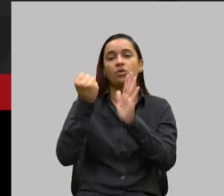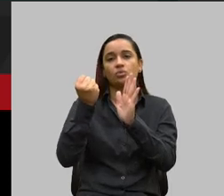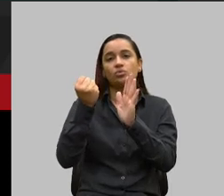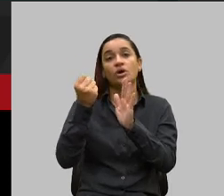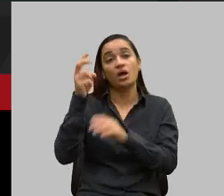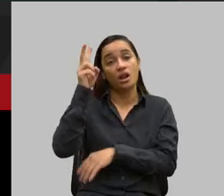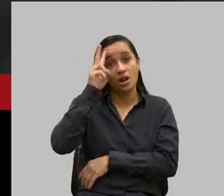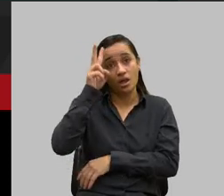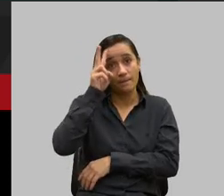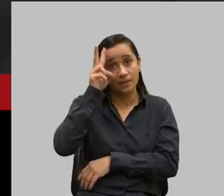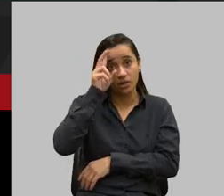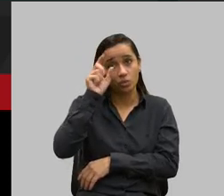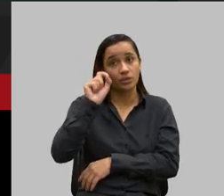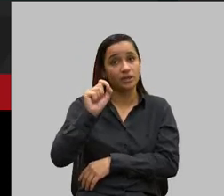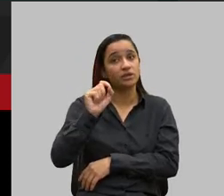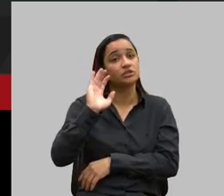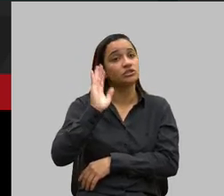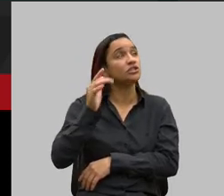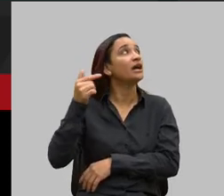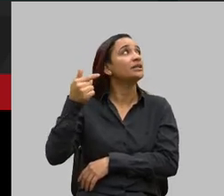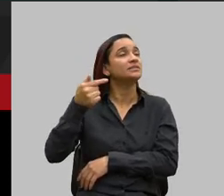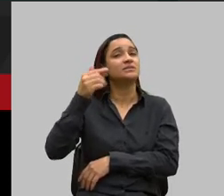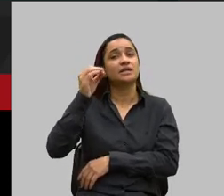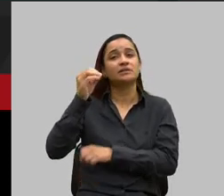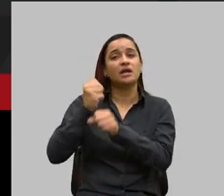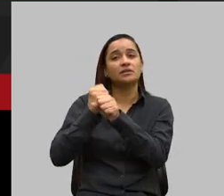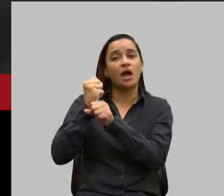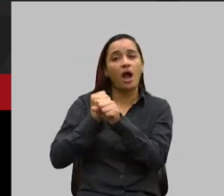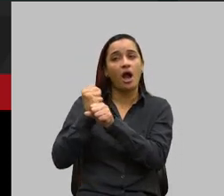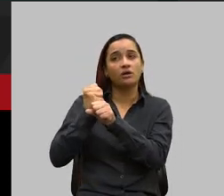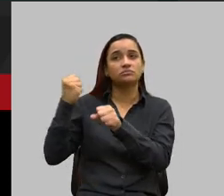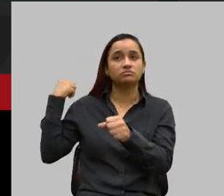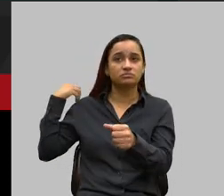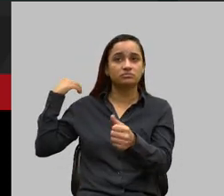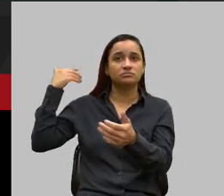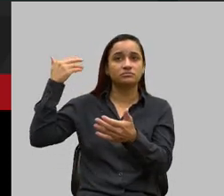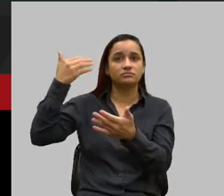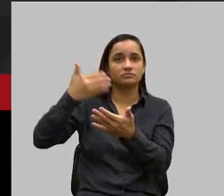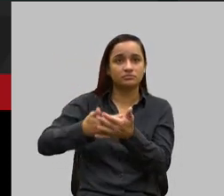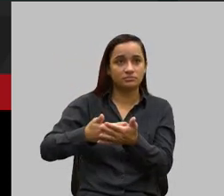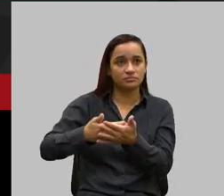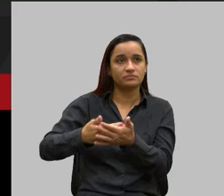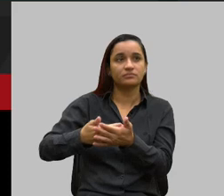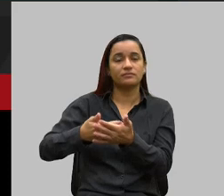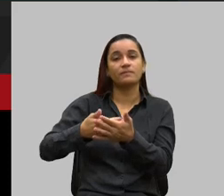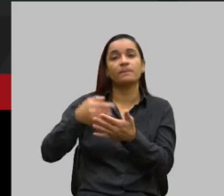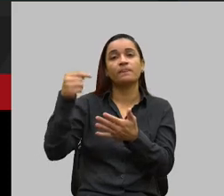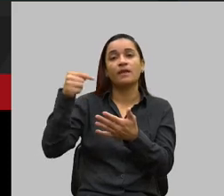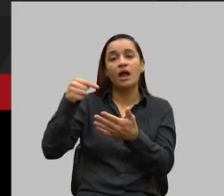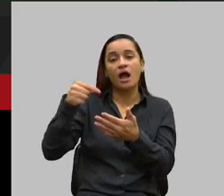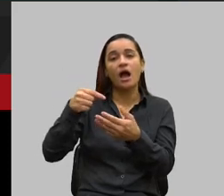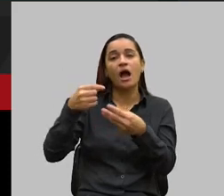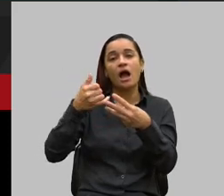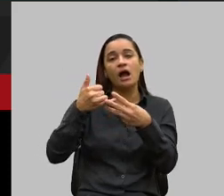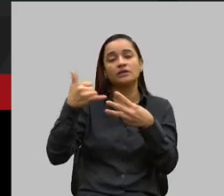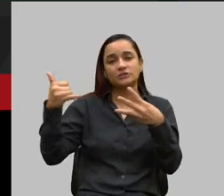em 70 anos a semig construiu 400 subestações